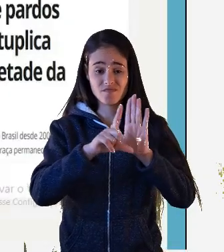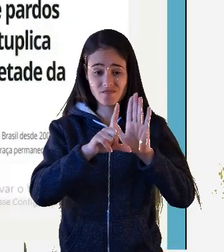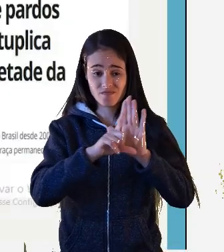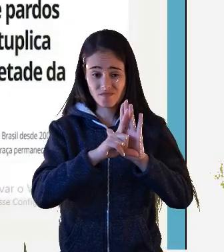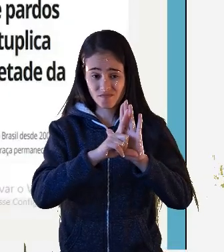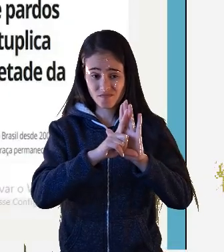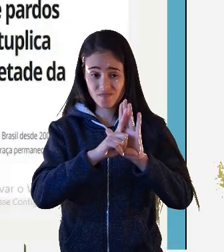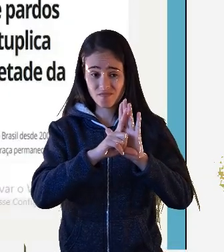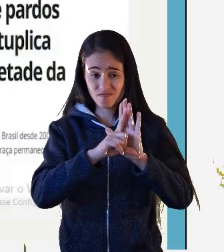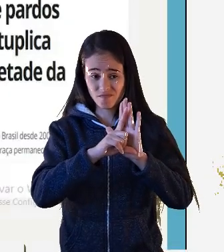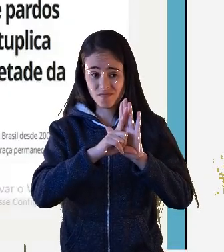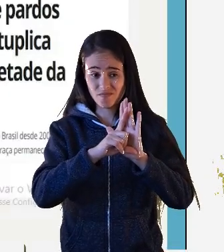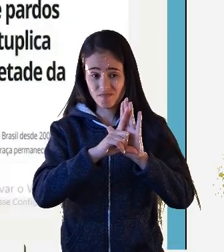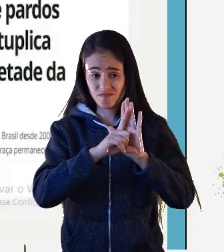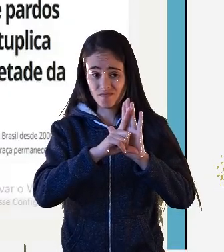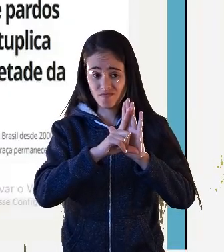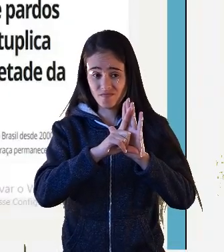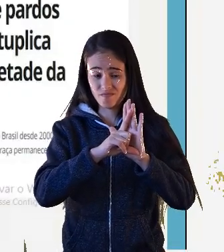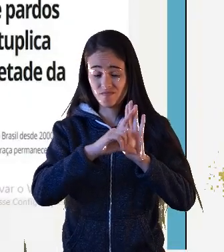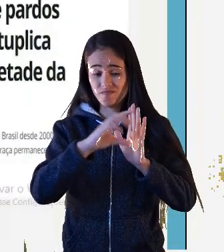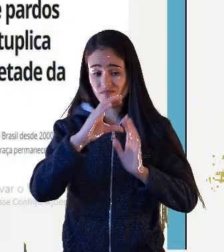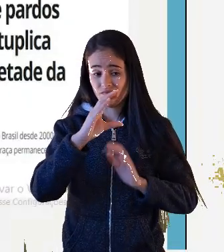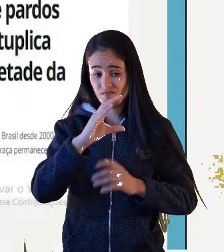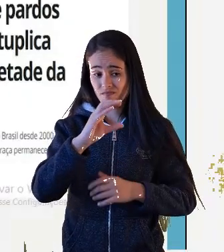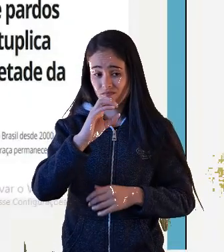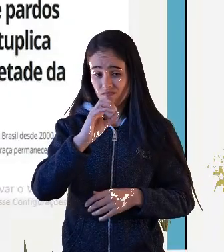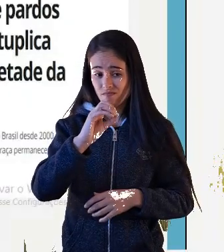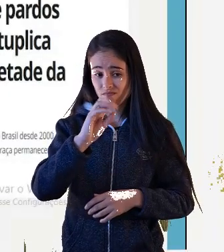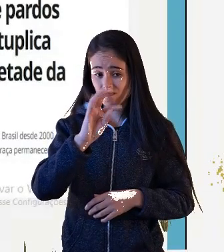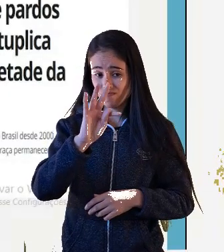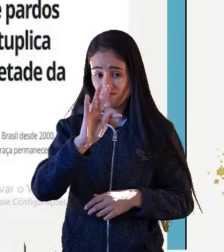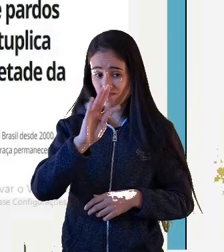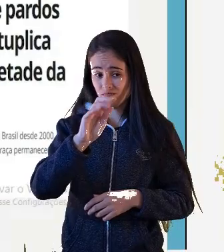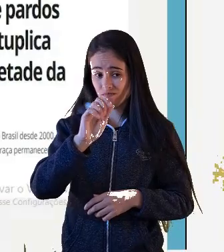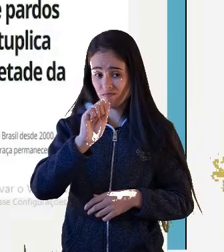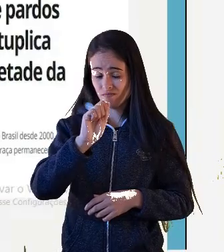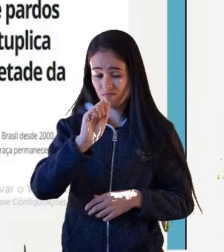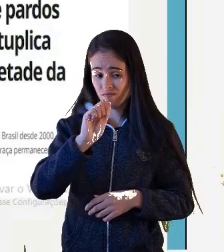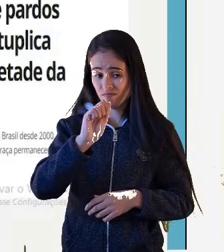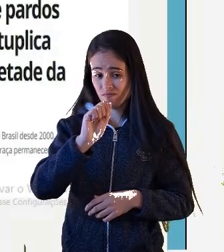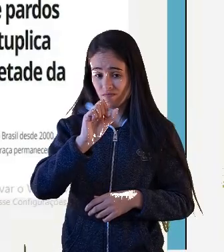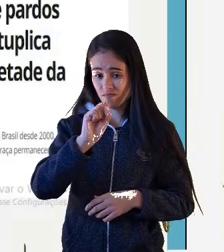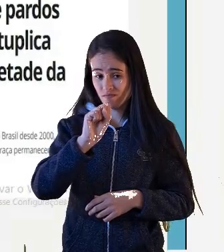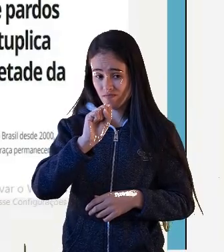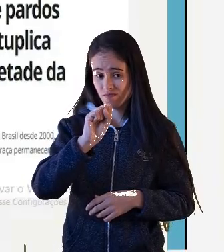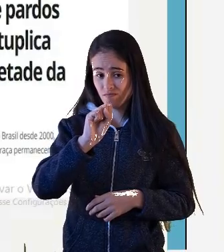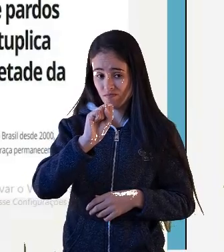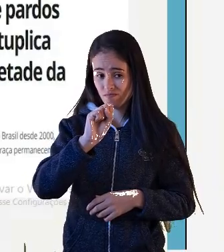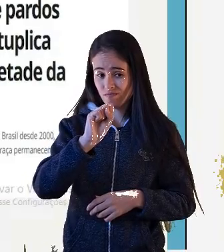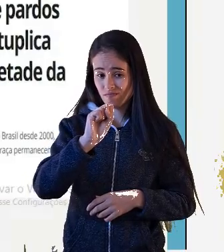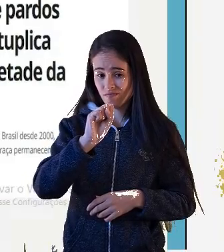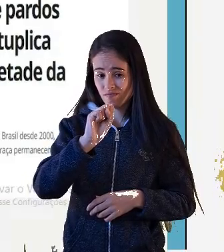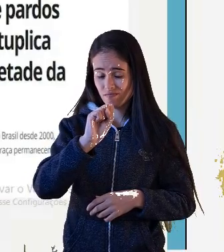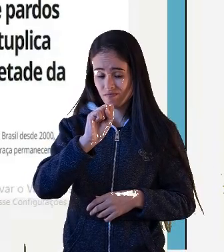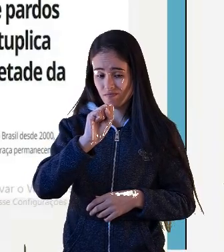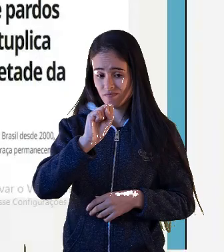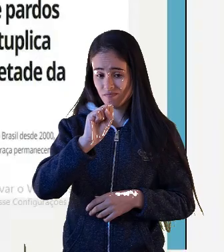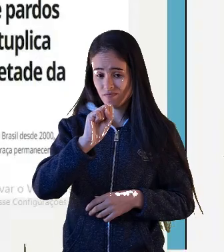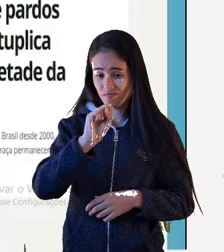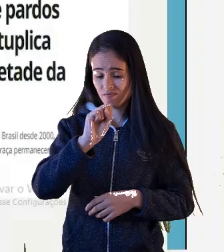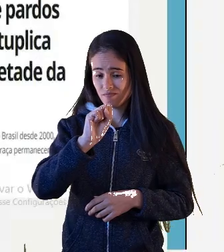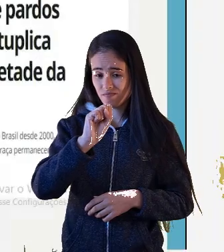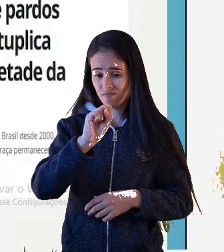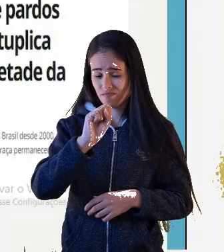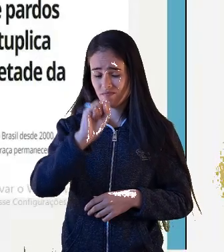raça permanecem. Tá? Aí coloquei uma reportagem do G1, que vocês falaram assim, mas a reportagem é lá do, sei lá, do Guelé 10, que é